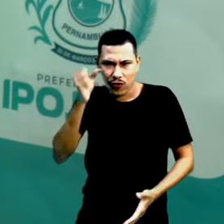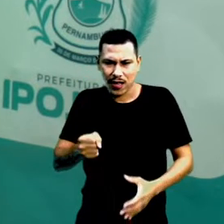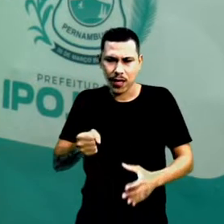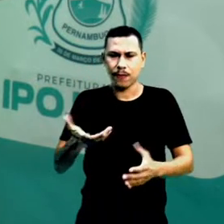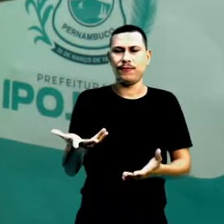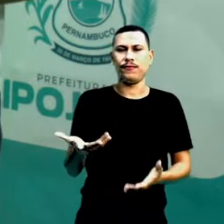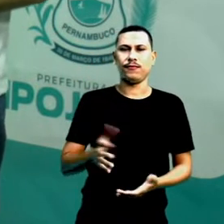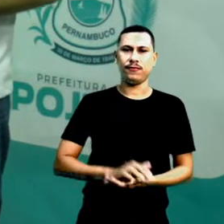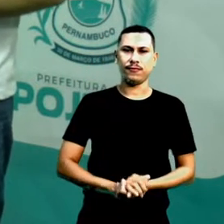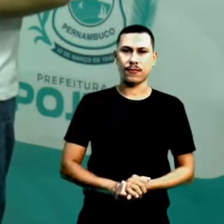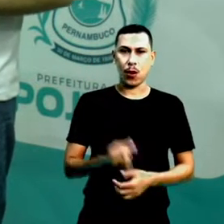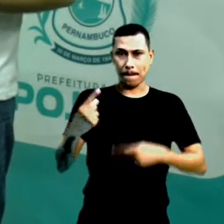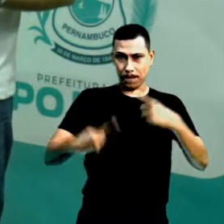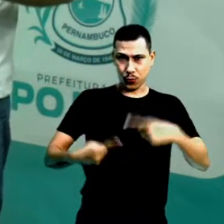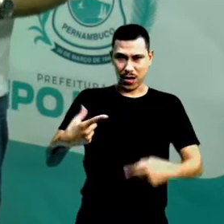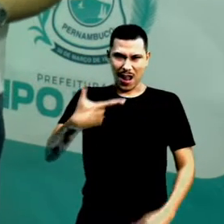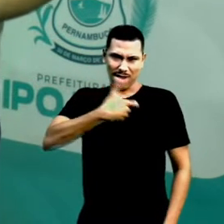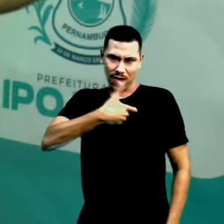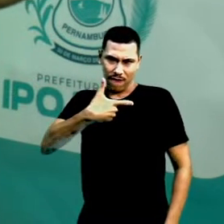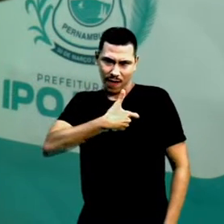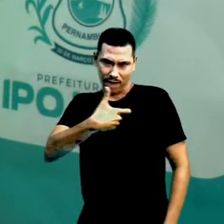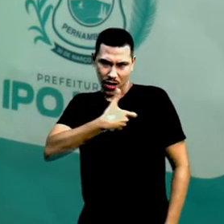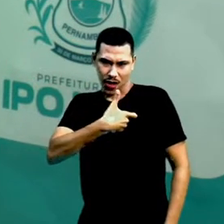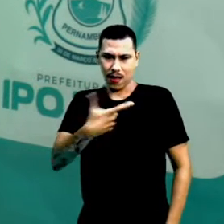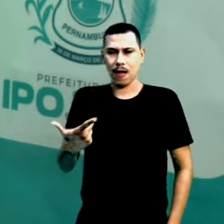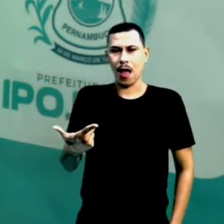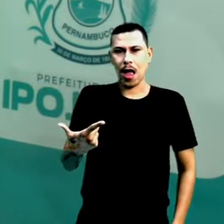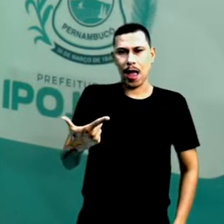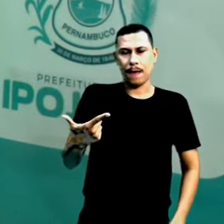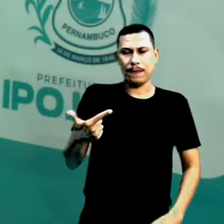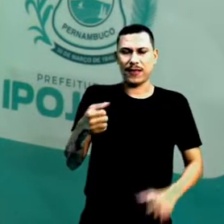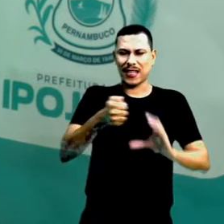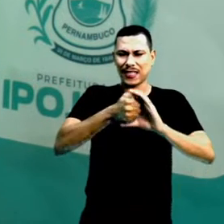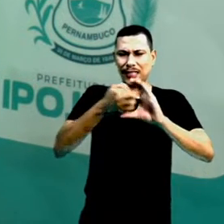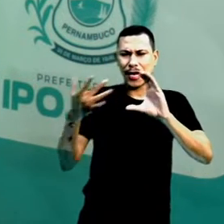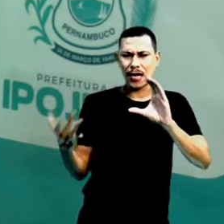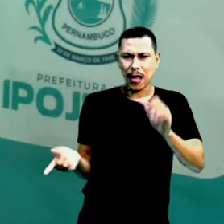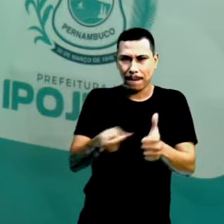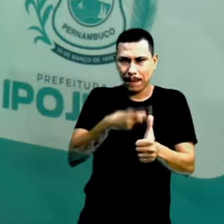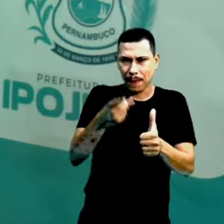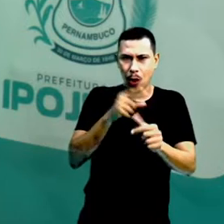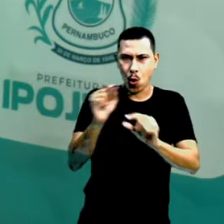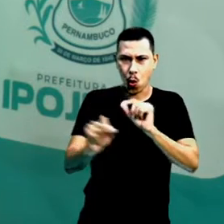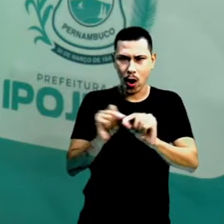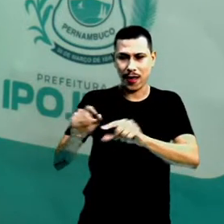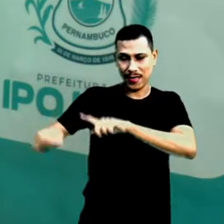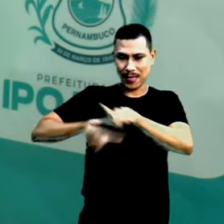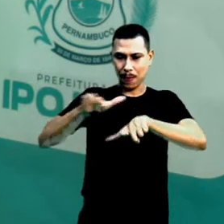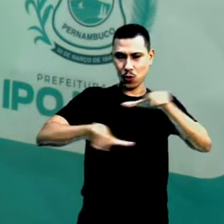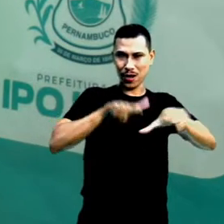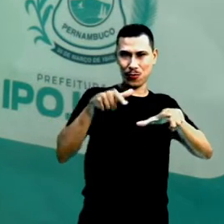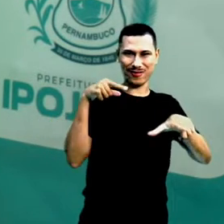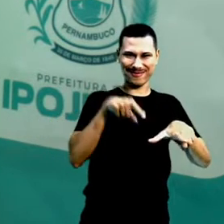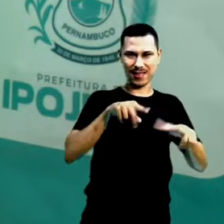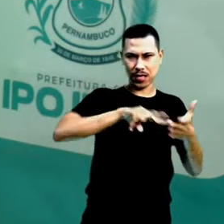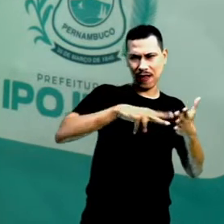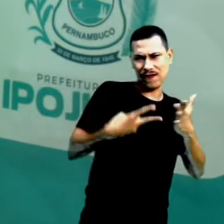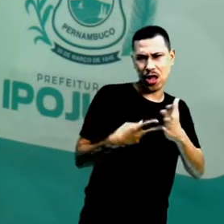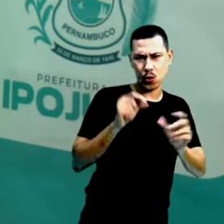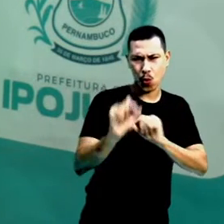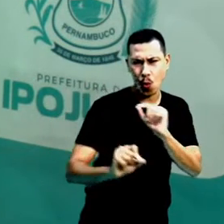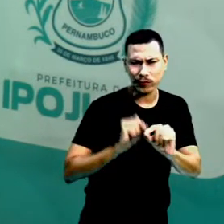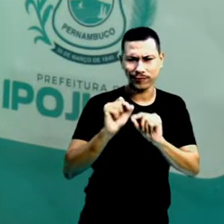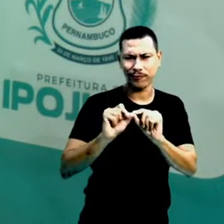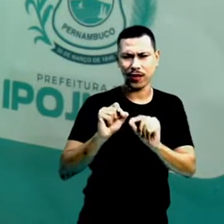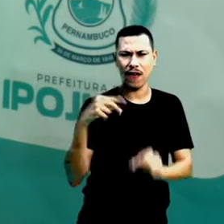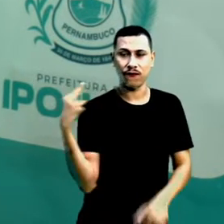de trabalhismo. O que é o trabalhismo? O trabalhismo é justamente a valorização do